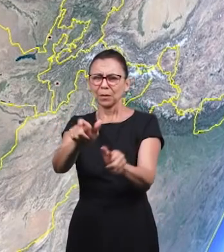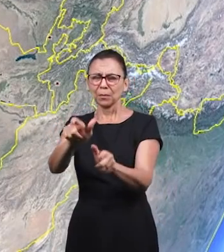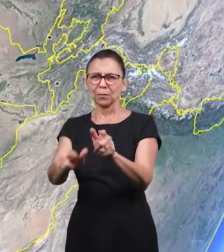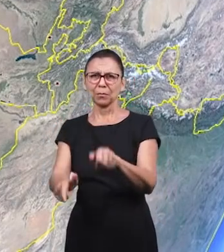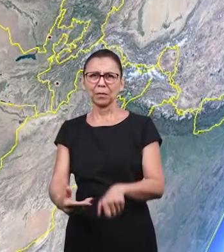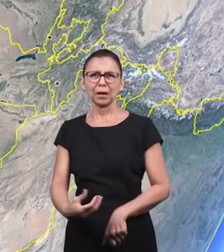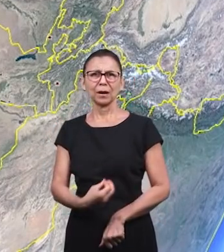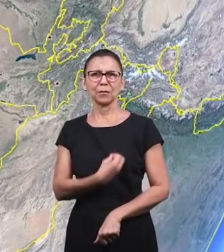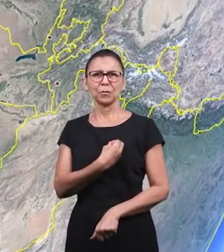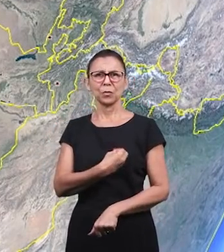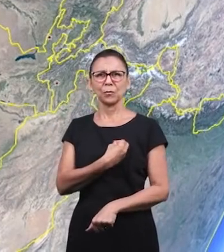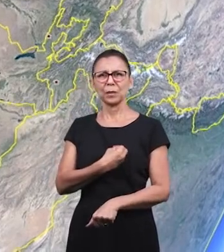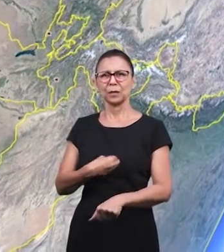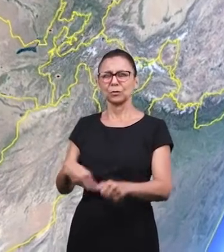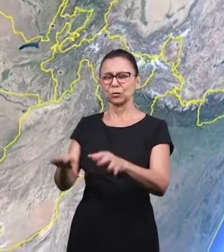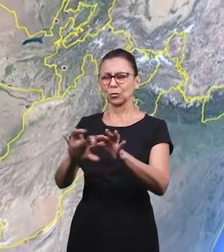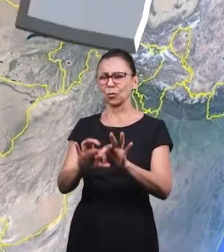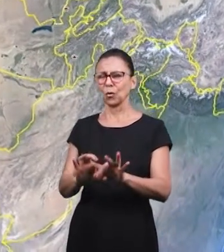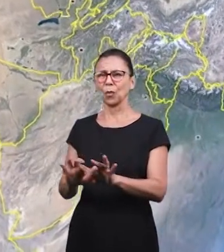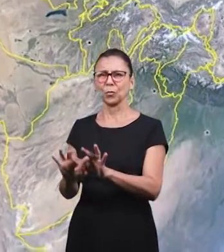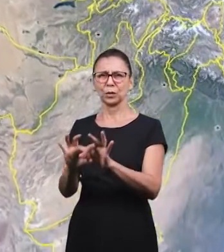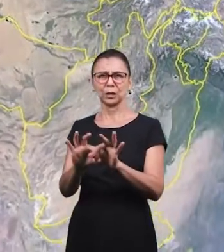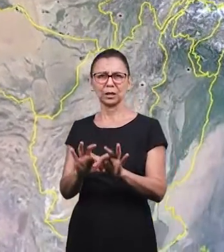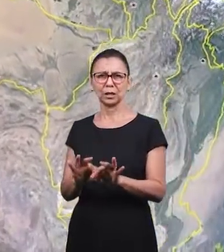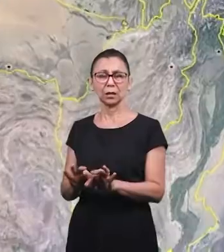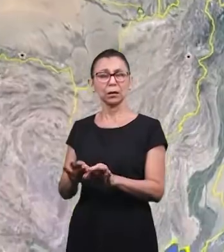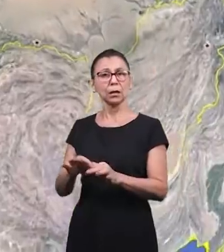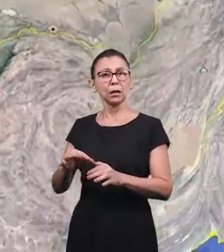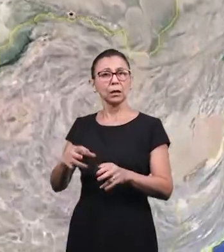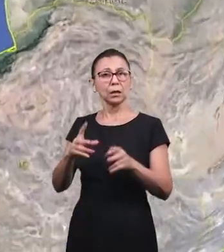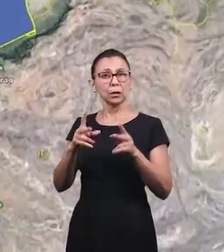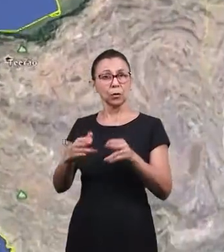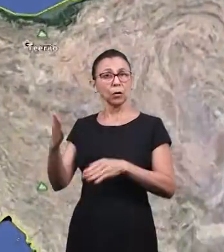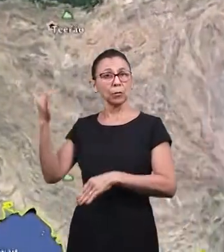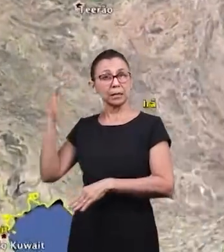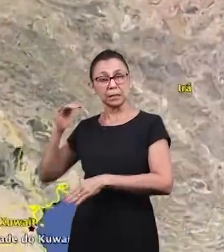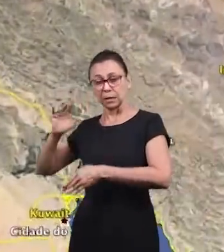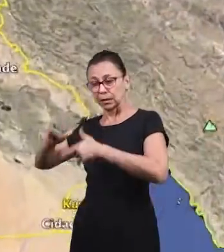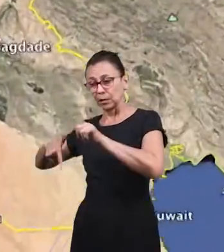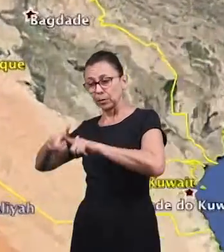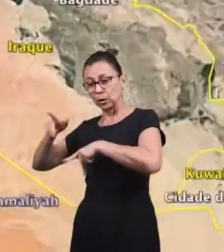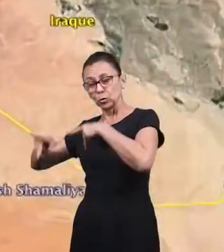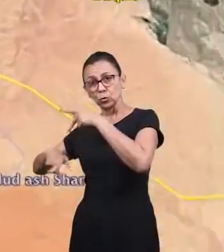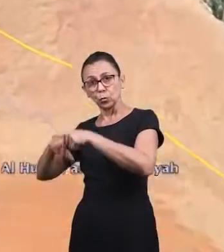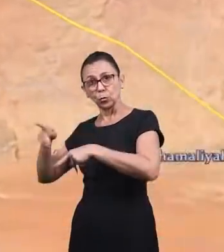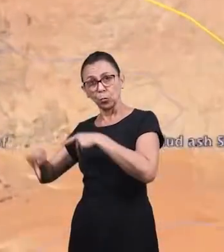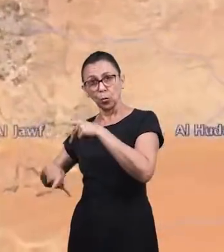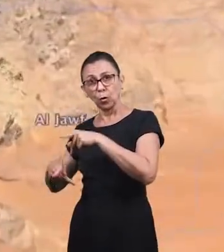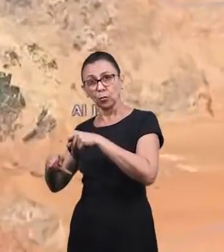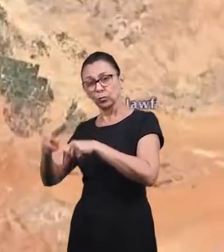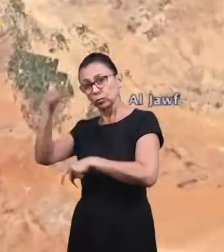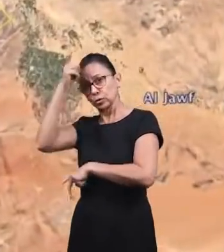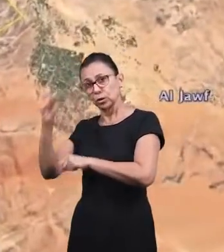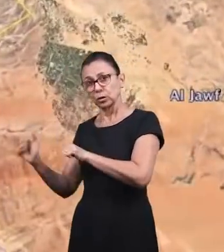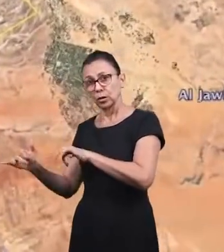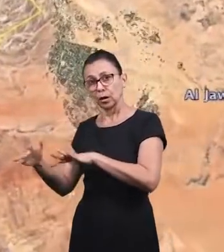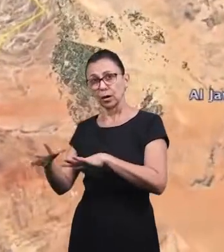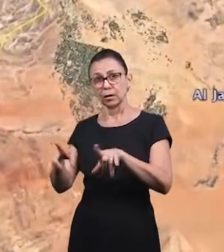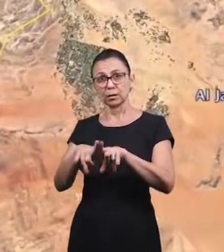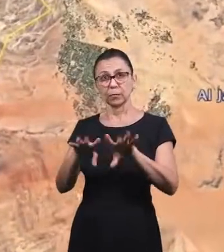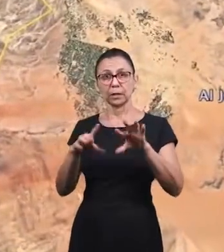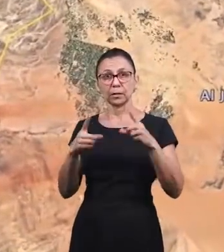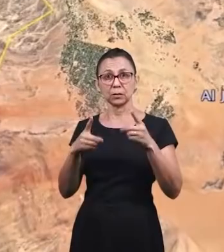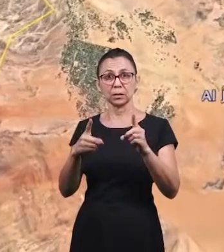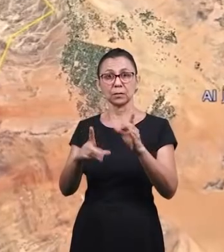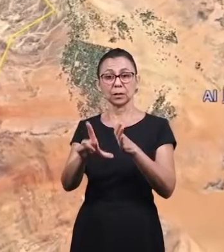um momento de unidade e comunhão, como viveram os hebreus na saída do Egito e os discípulos com o Senhor Jesus